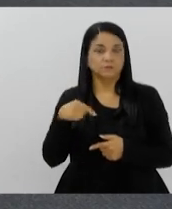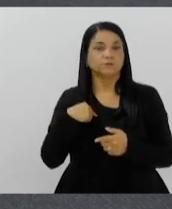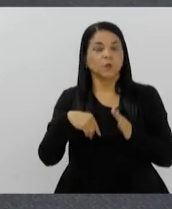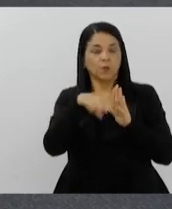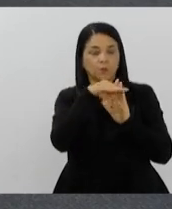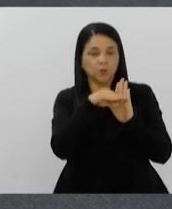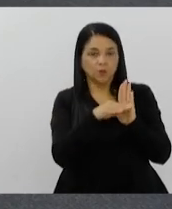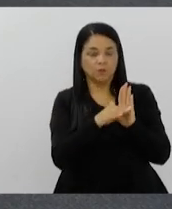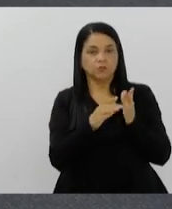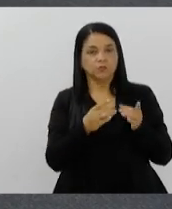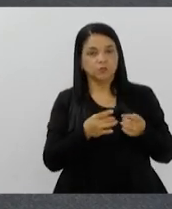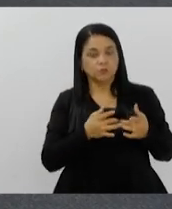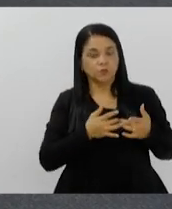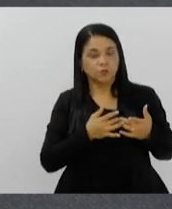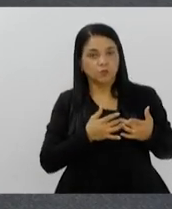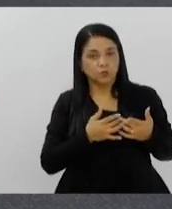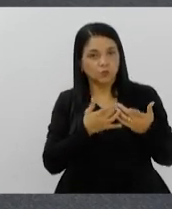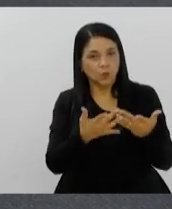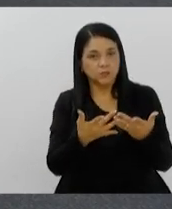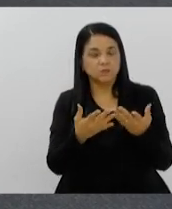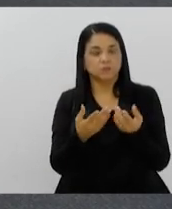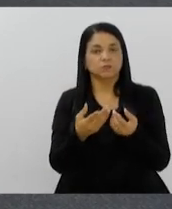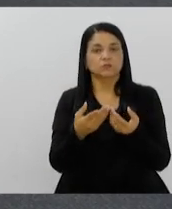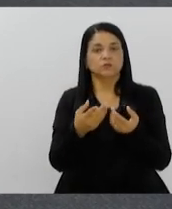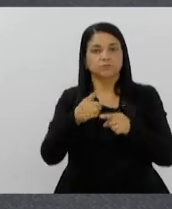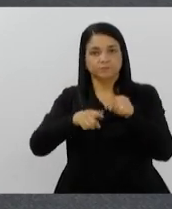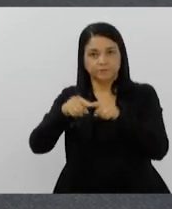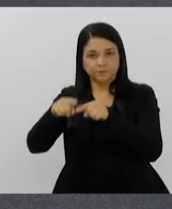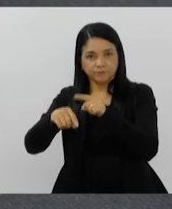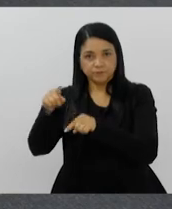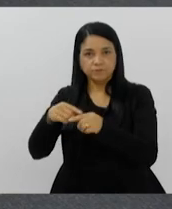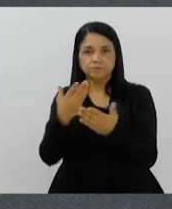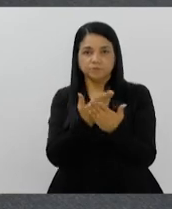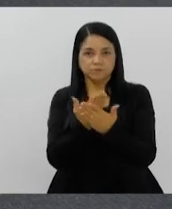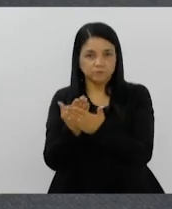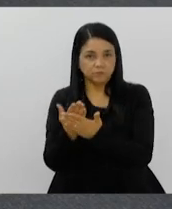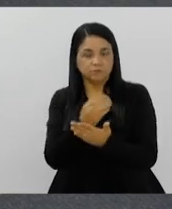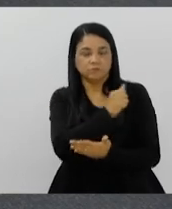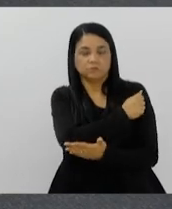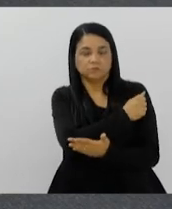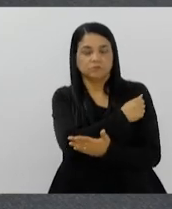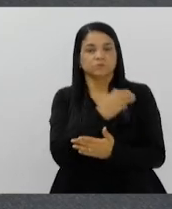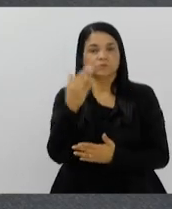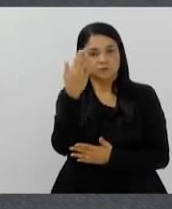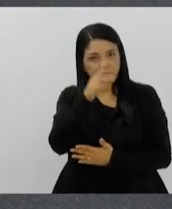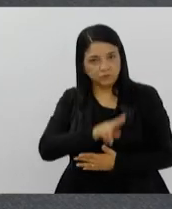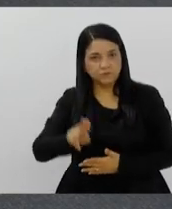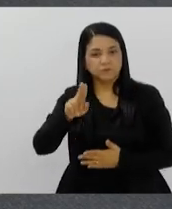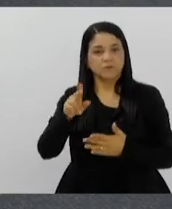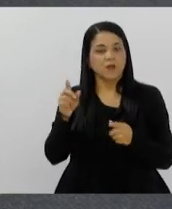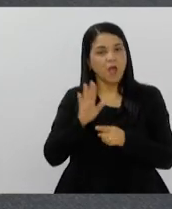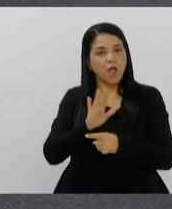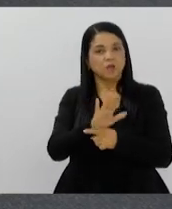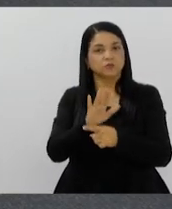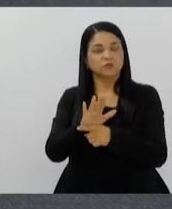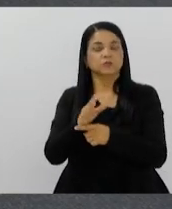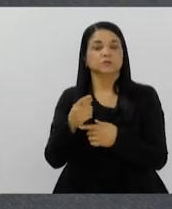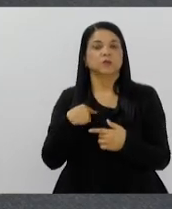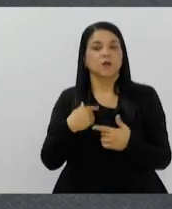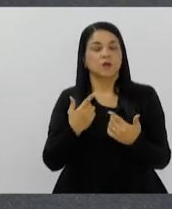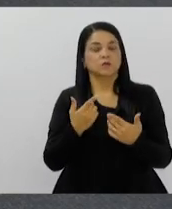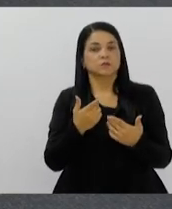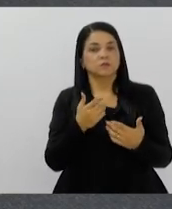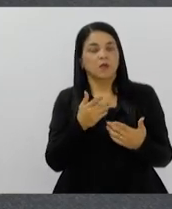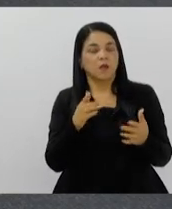programa de doação de materiais para estudantes de graduação visa suprir essa lacuna, proporcionando aos alunos de baixa renda